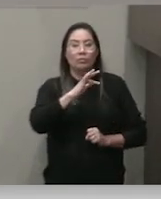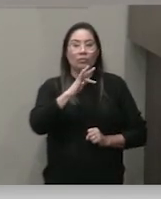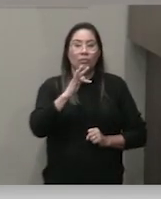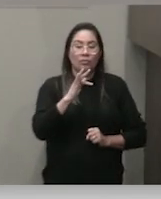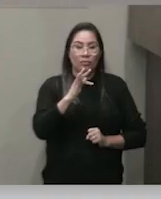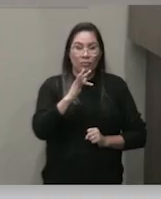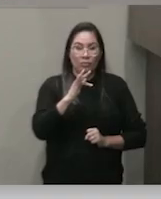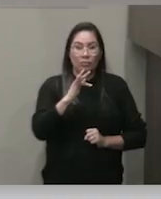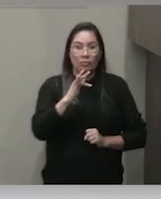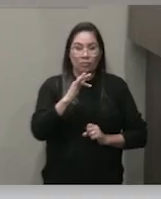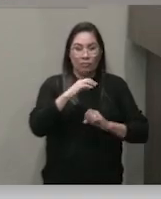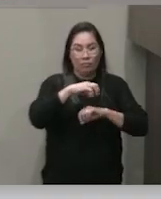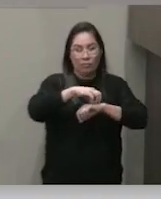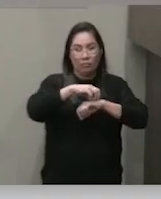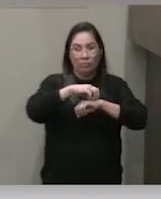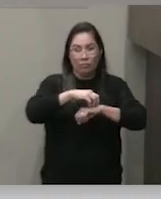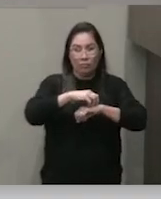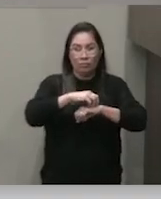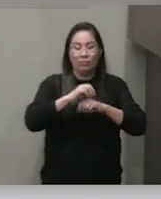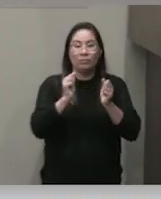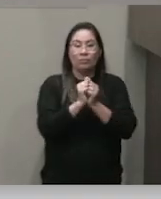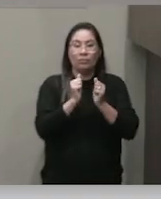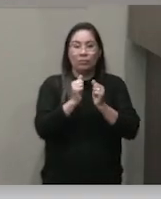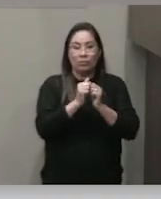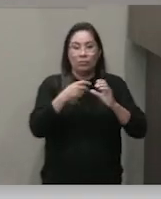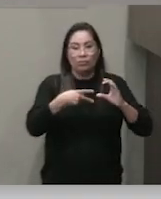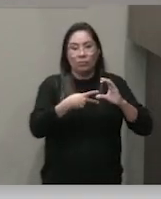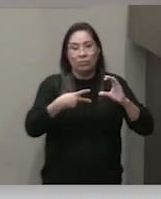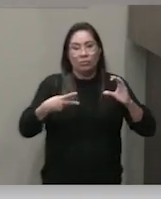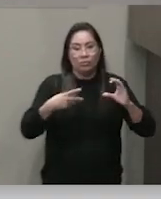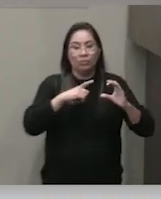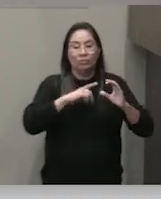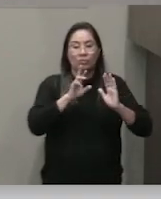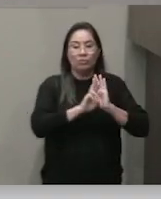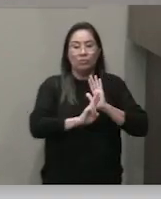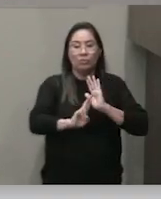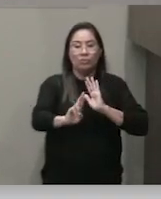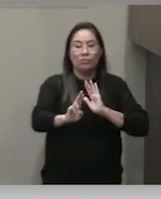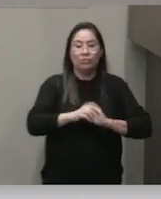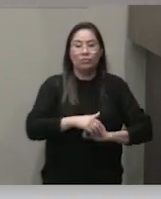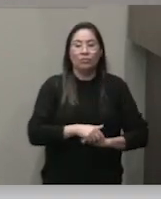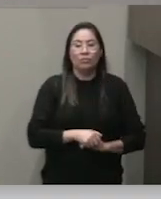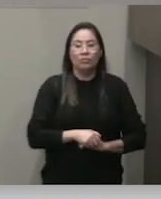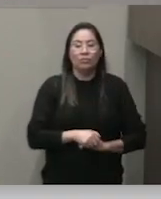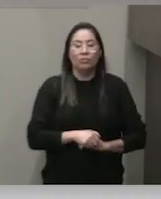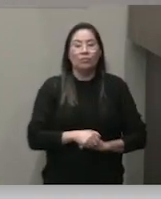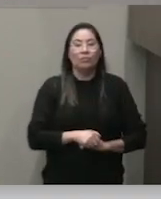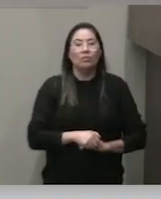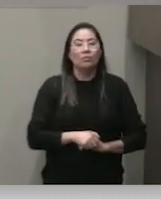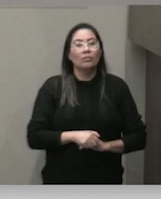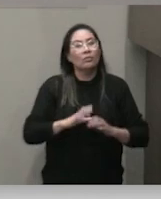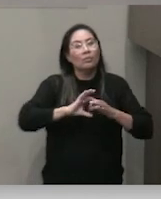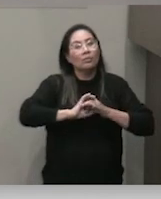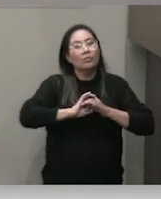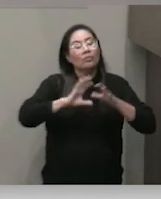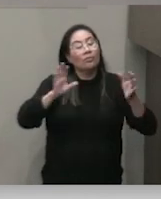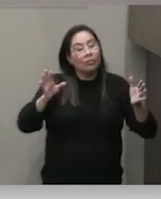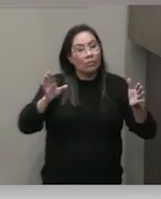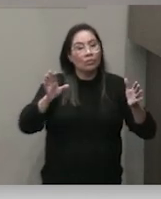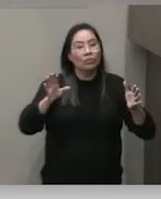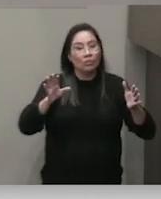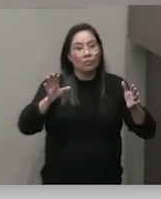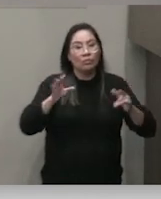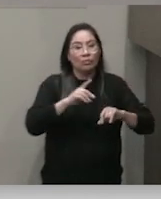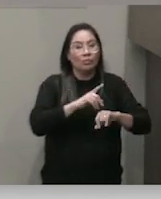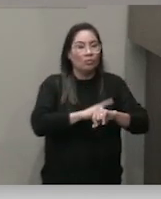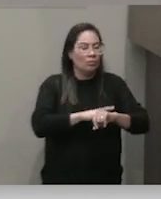Eliton, que juntamente com a Coliurb, que nos honra hoje com seus representantes, que se disponibilizaram no